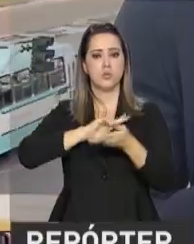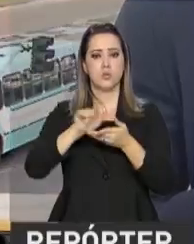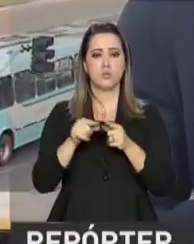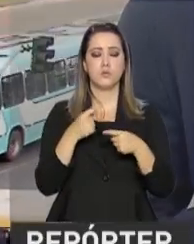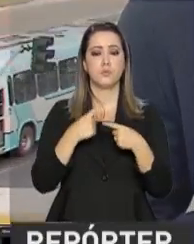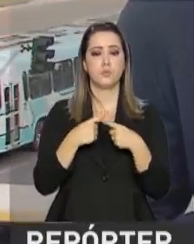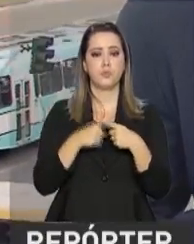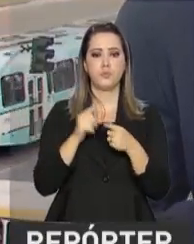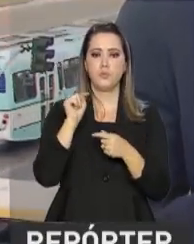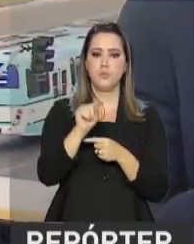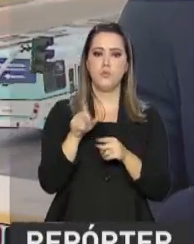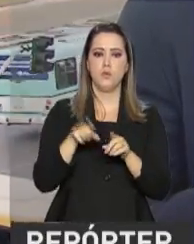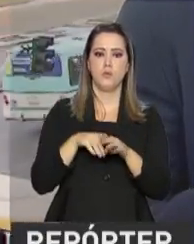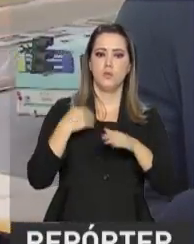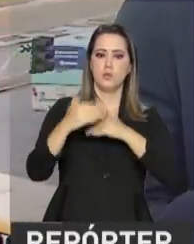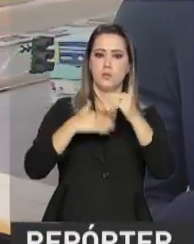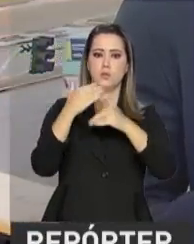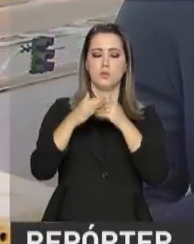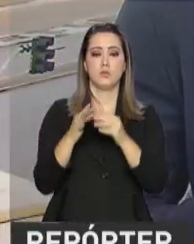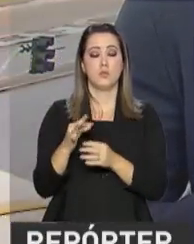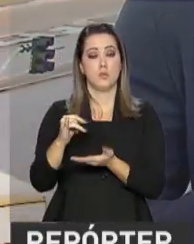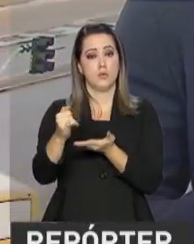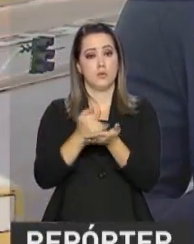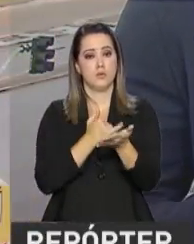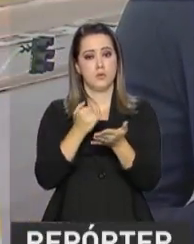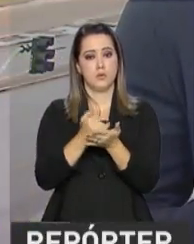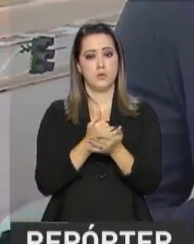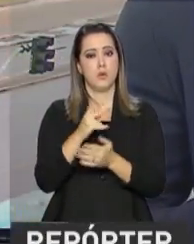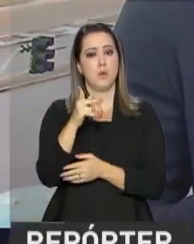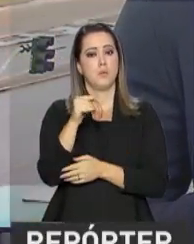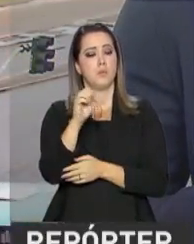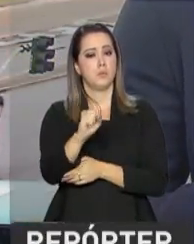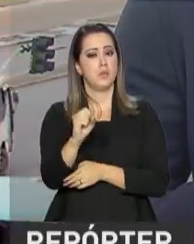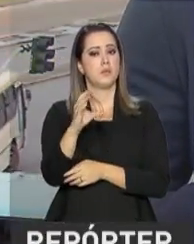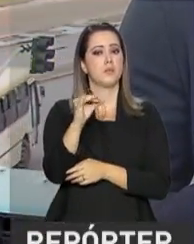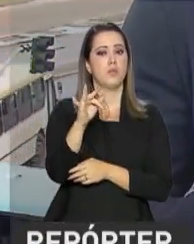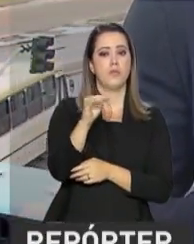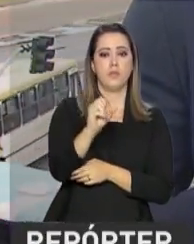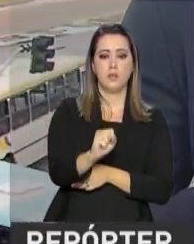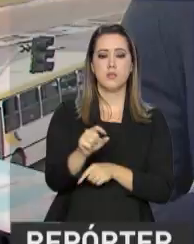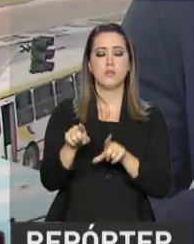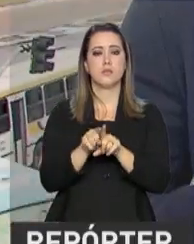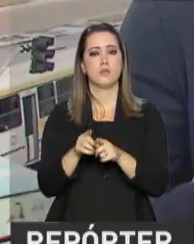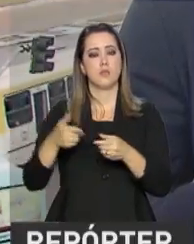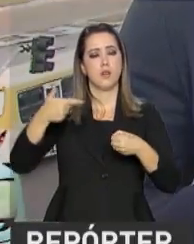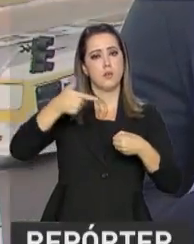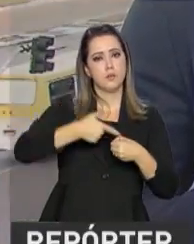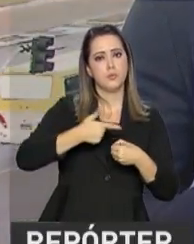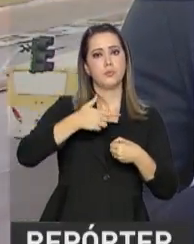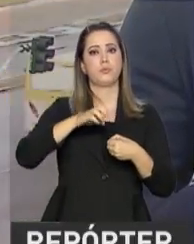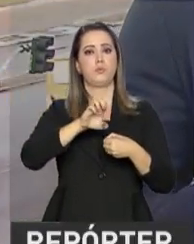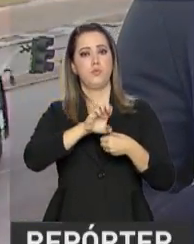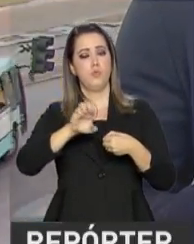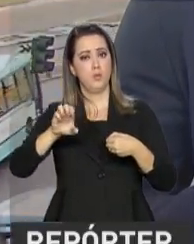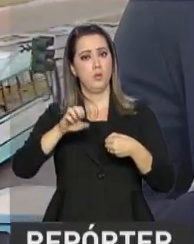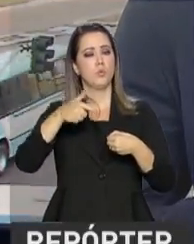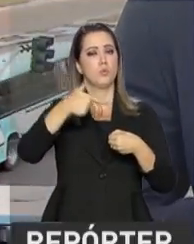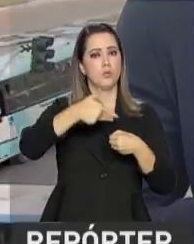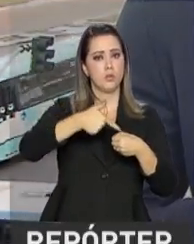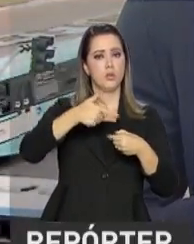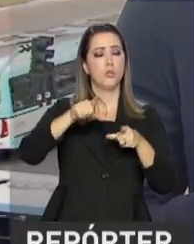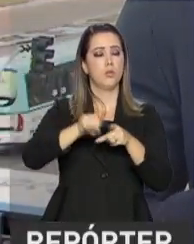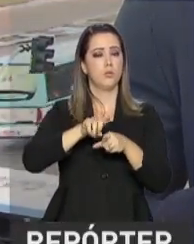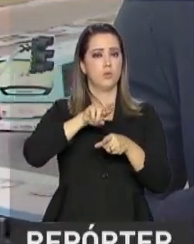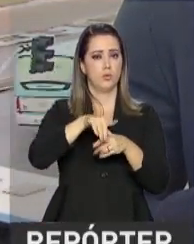fatores, entre eles a elevação da tributação sobre o PIS/COFINS, sobre a gasolina, diesel e etanol, a extensão